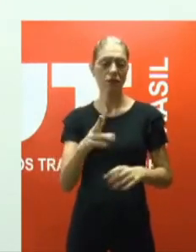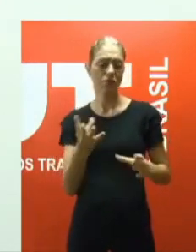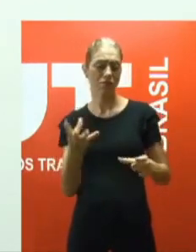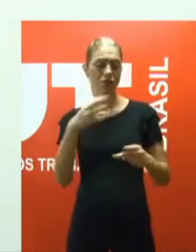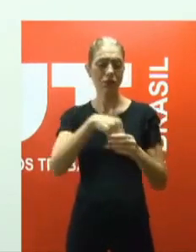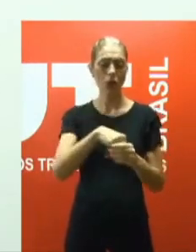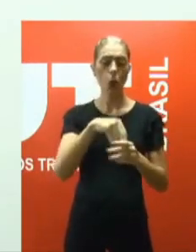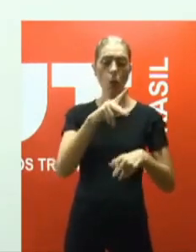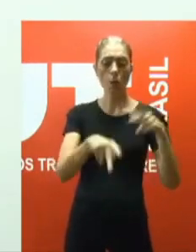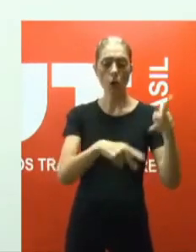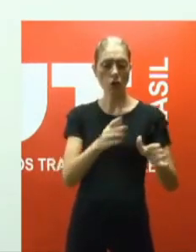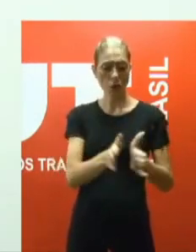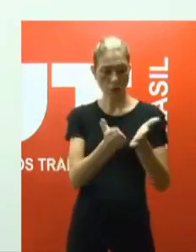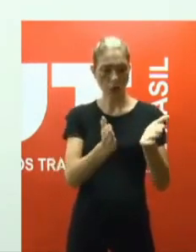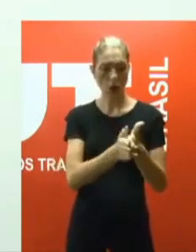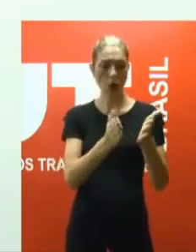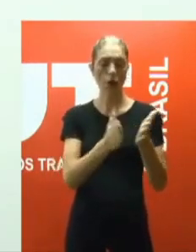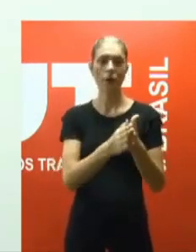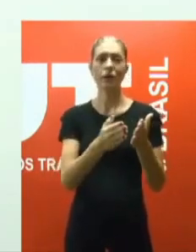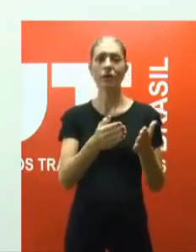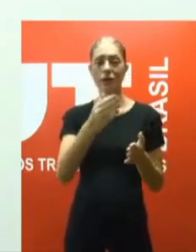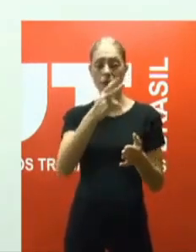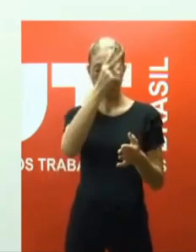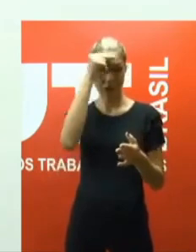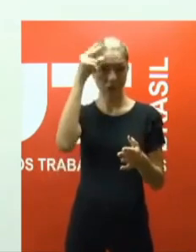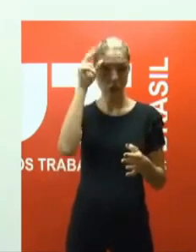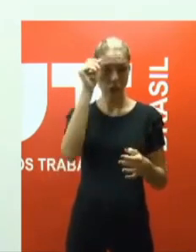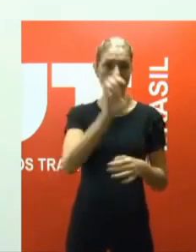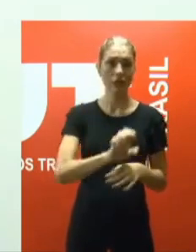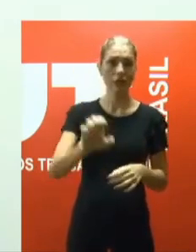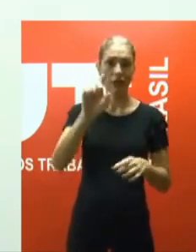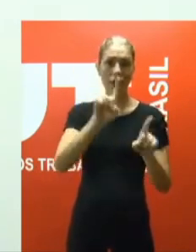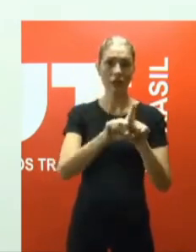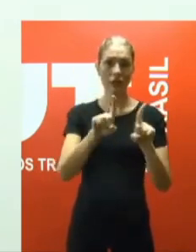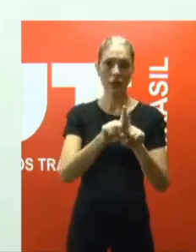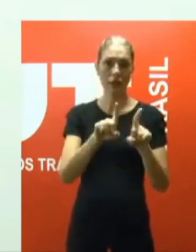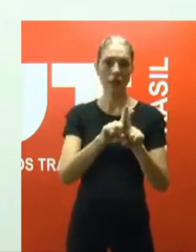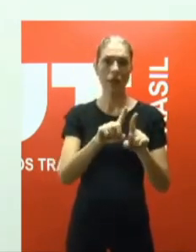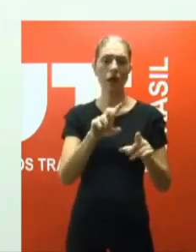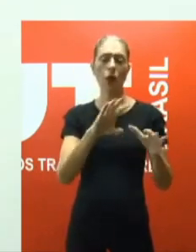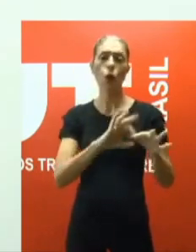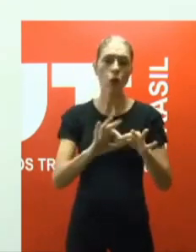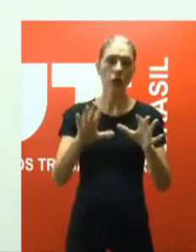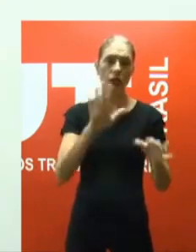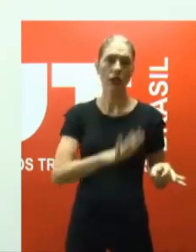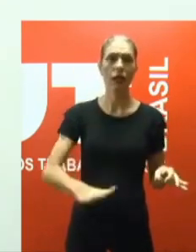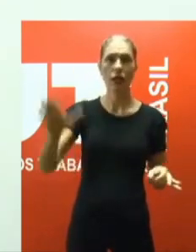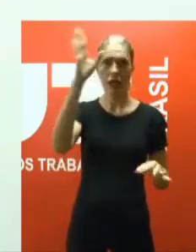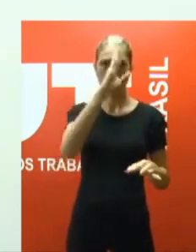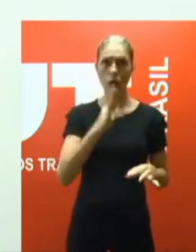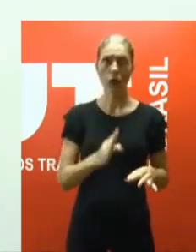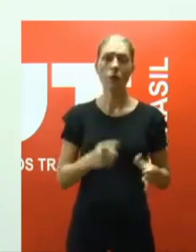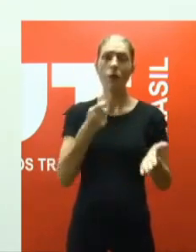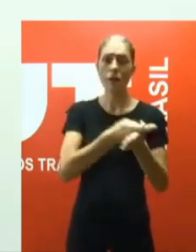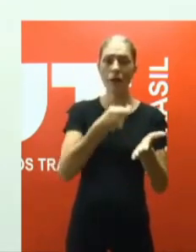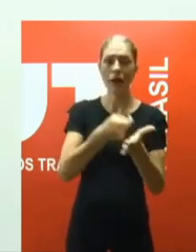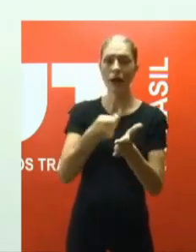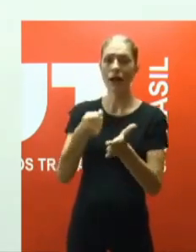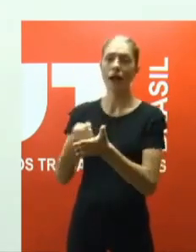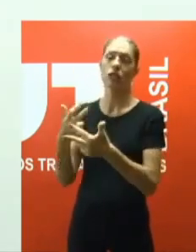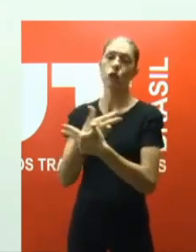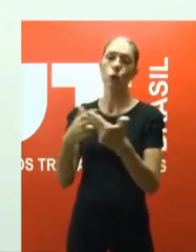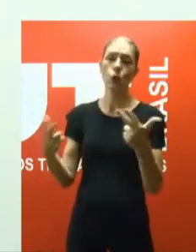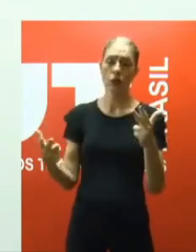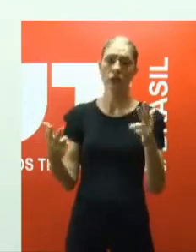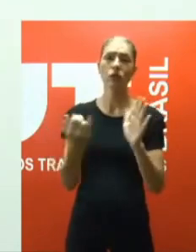da prefeitura, do Estado e da União, e colocar o rico no imposto de renda para que eles paguem algumas coisas sobre lucros e